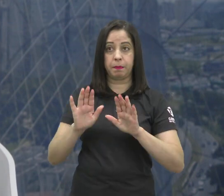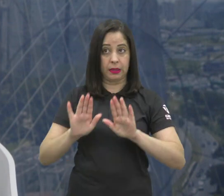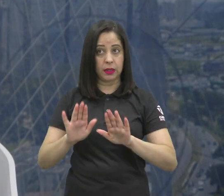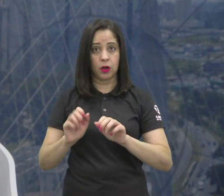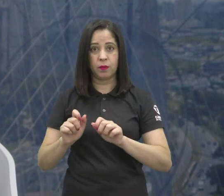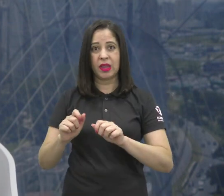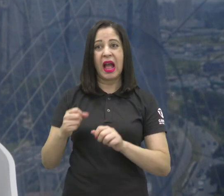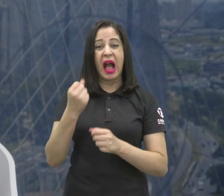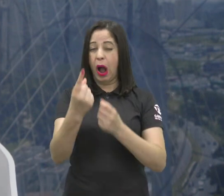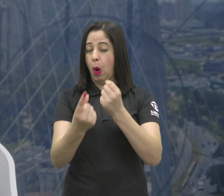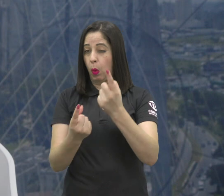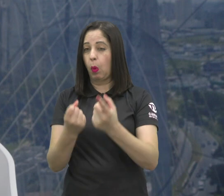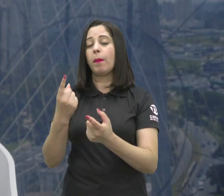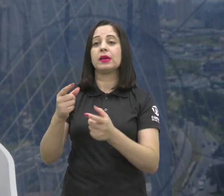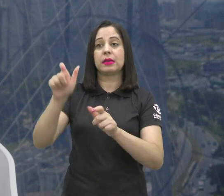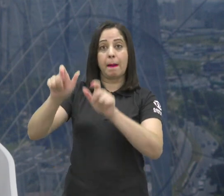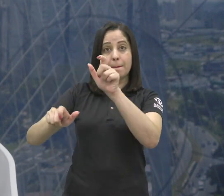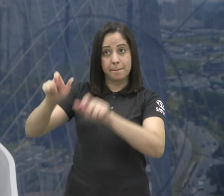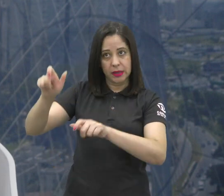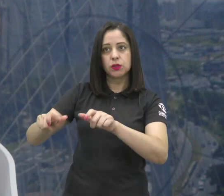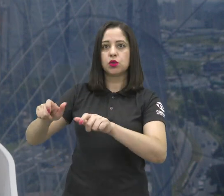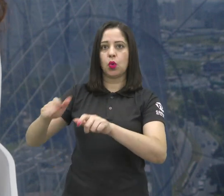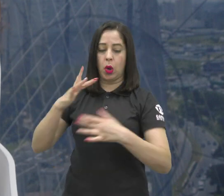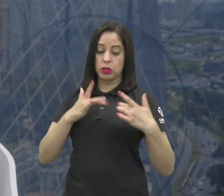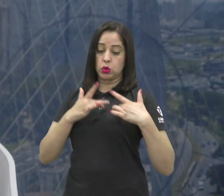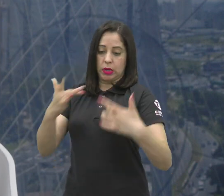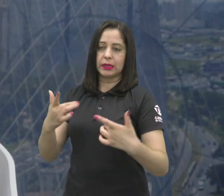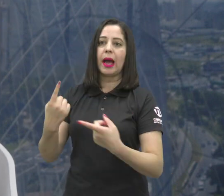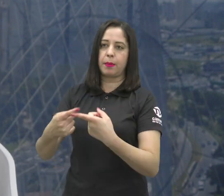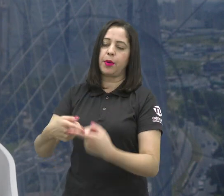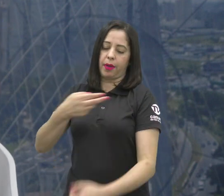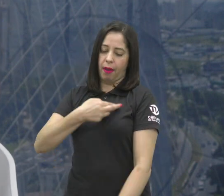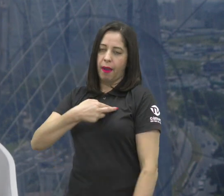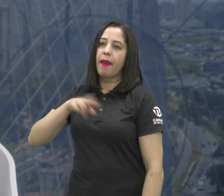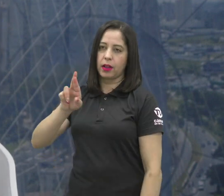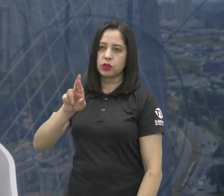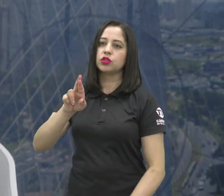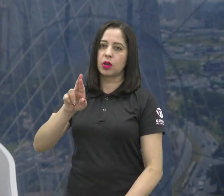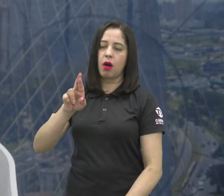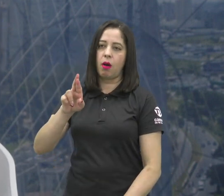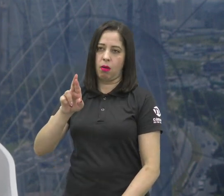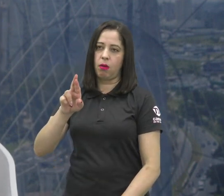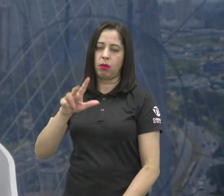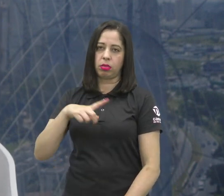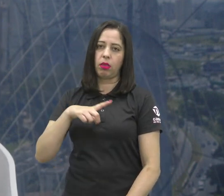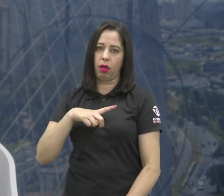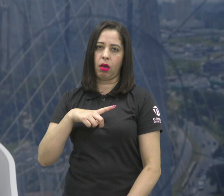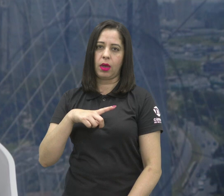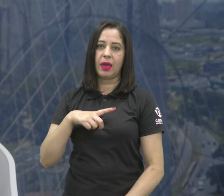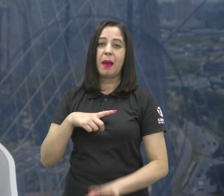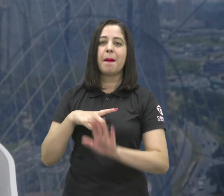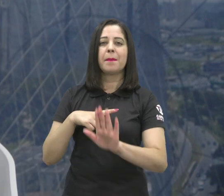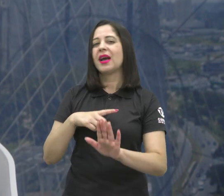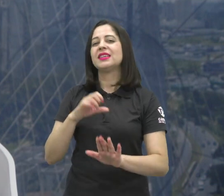pessoas partem para a questão da solidariedade através da religiosidade, né? Então existe esse viés, esse caminho que leva. Mas